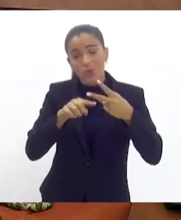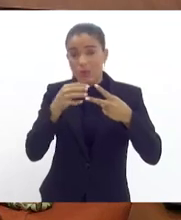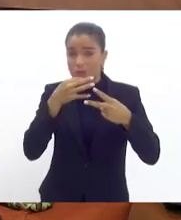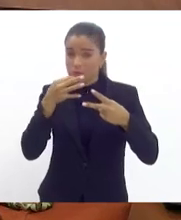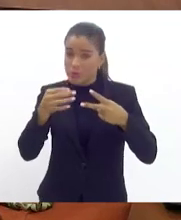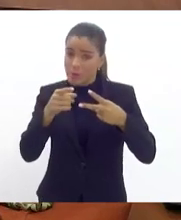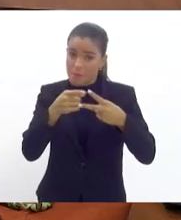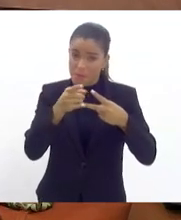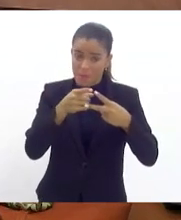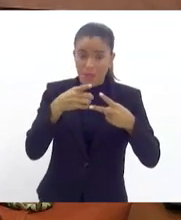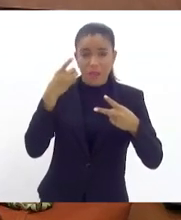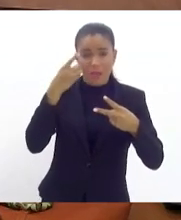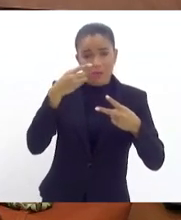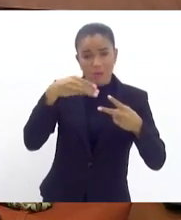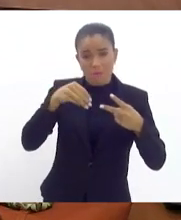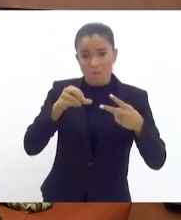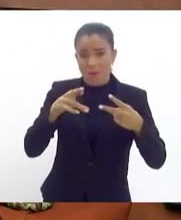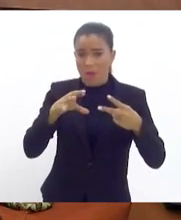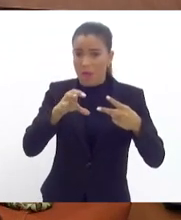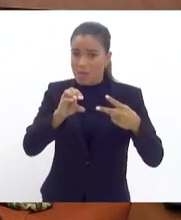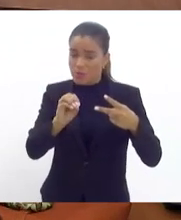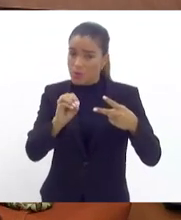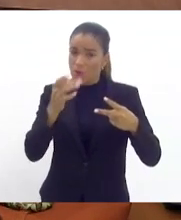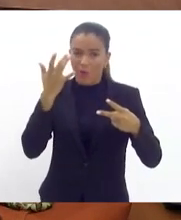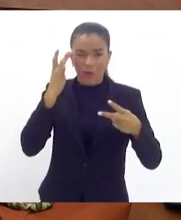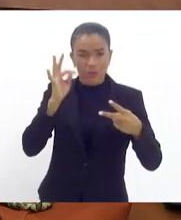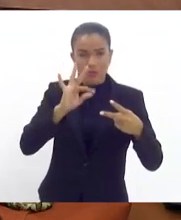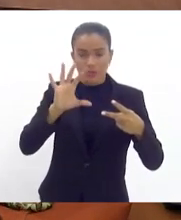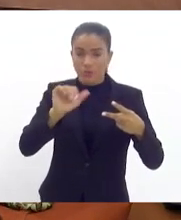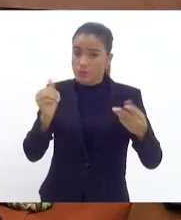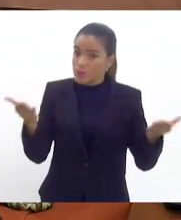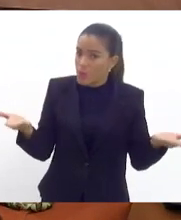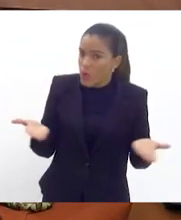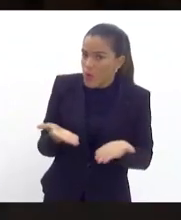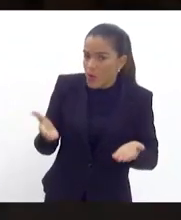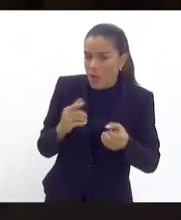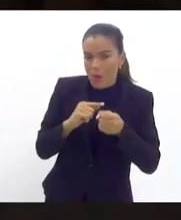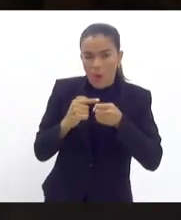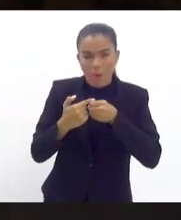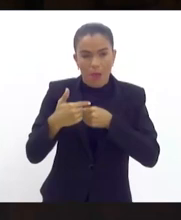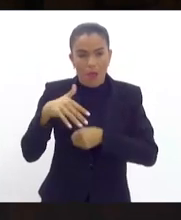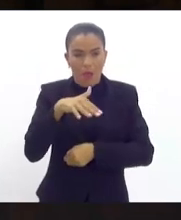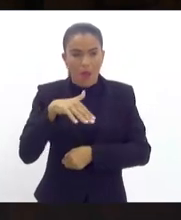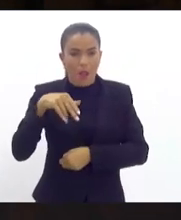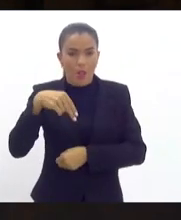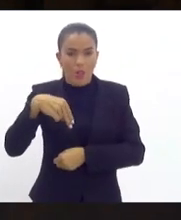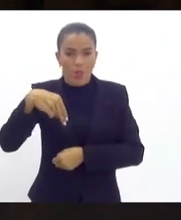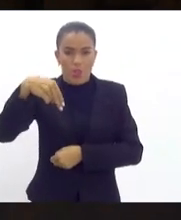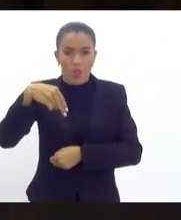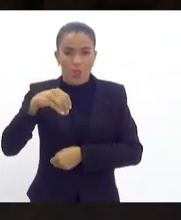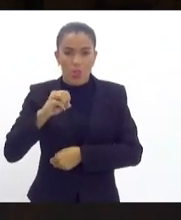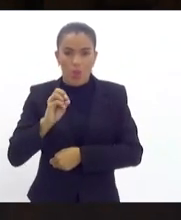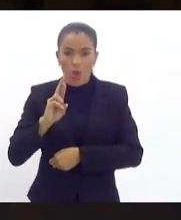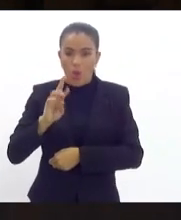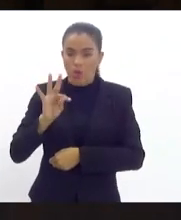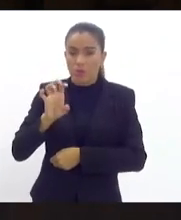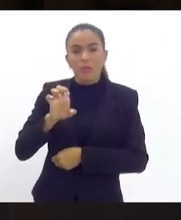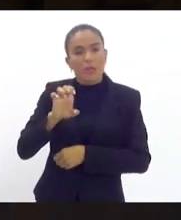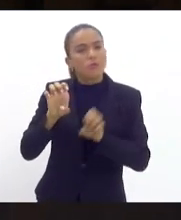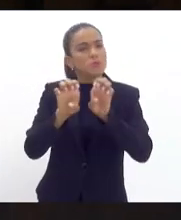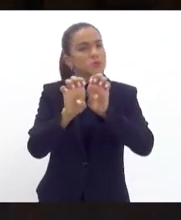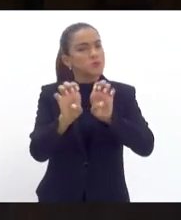primeiro Deputado Márcio Gualberto eu acho que a Tijuca hoje embora seja um bairro da zona norte ela tem uma estrutura